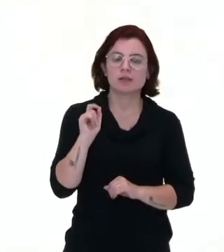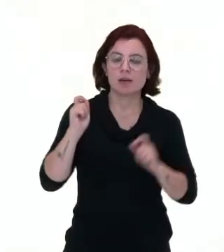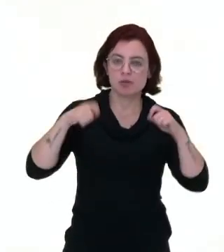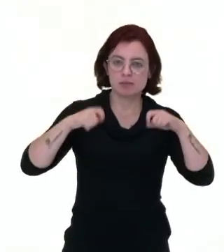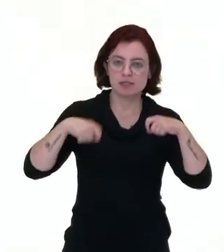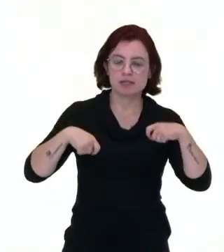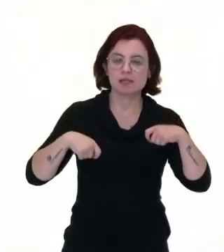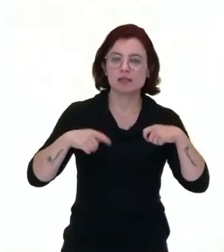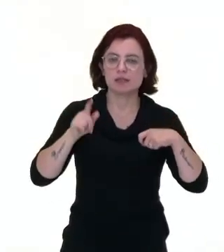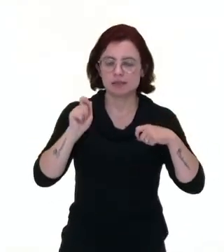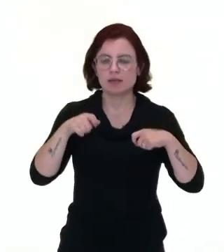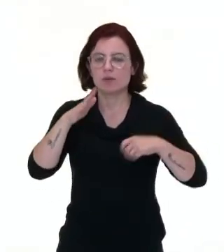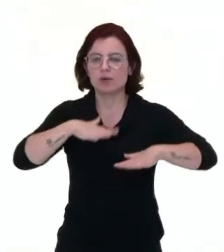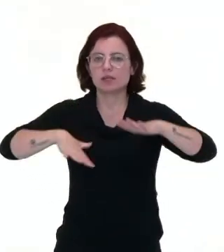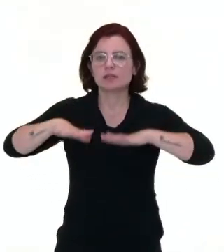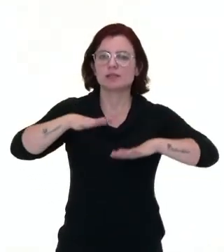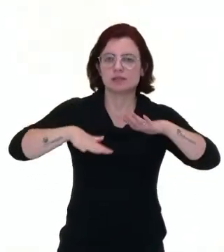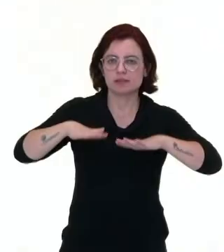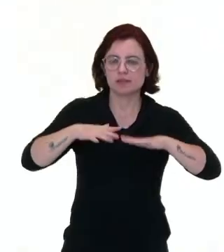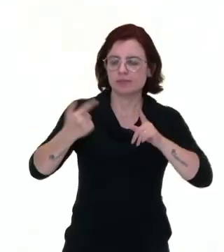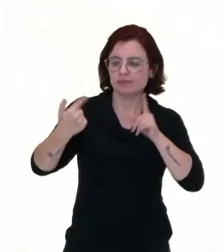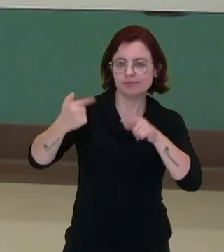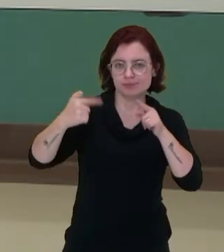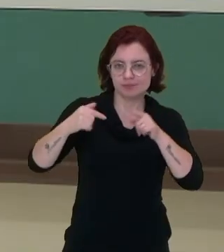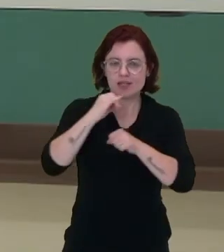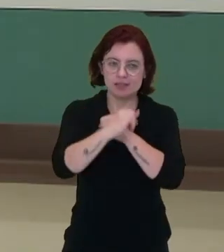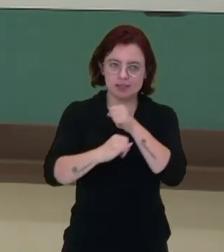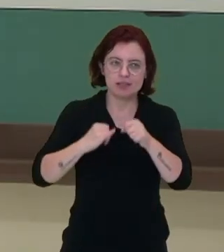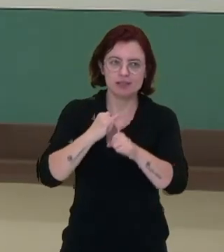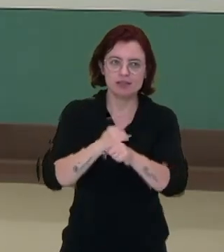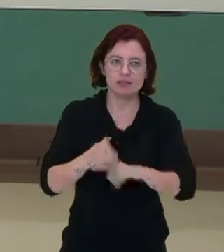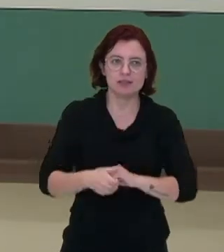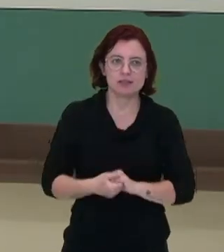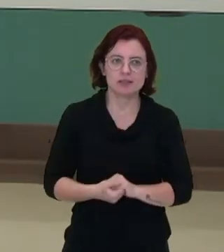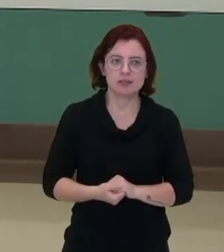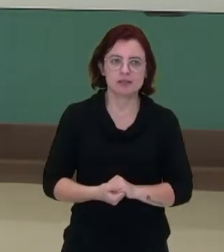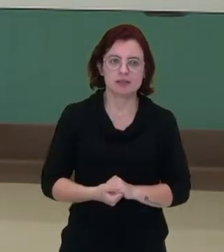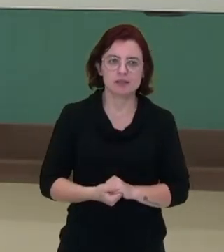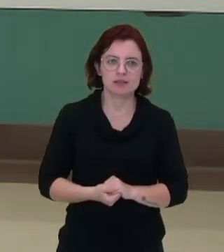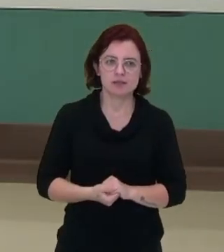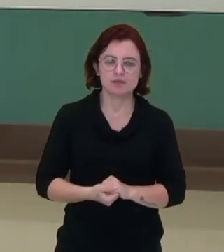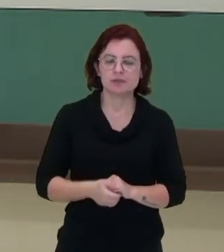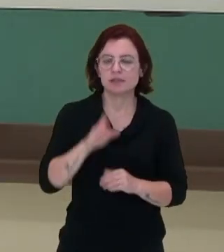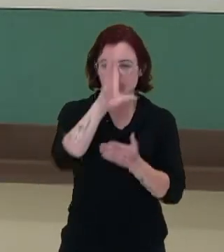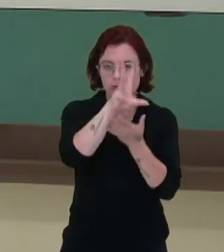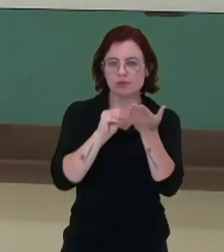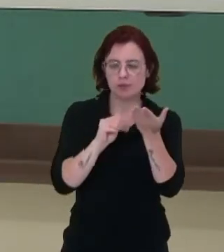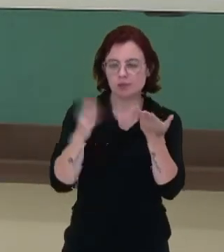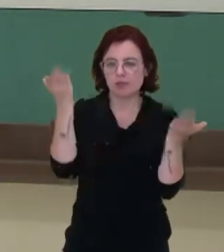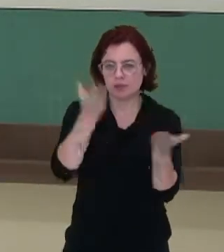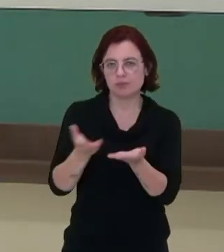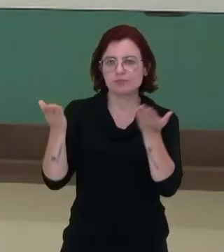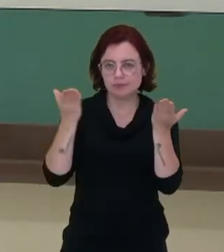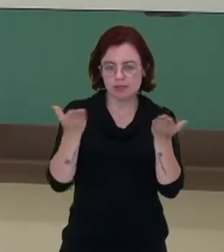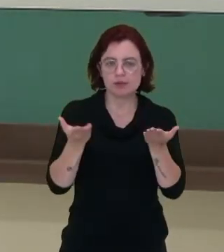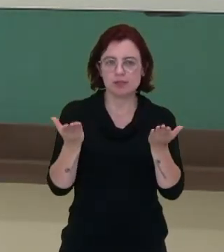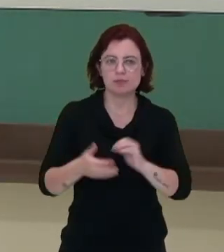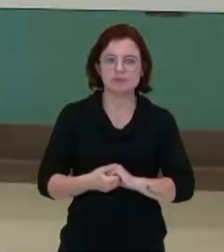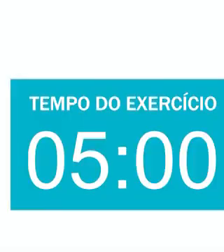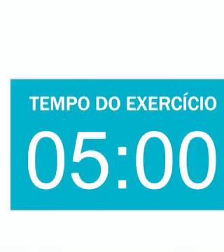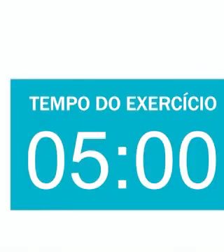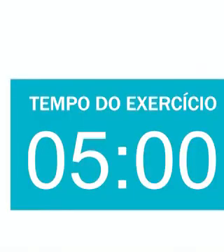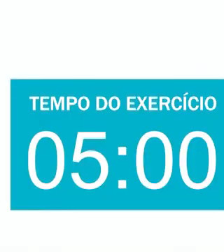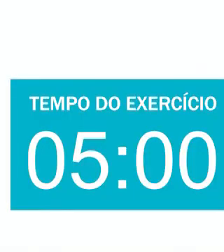dá para organizar aquele torneio online, tá? Paradinha aqui então para você poder anotar as nossas dicas.